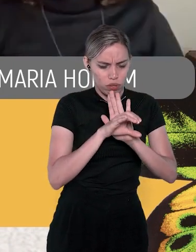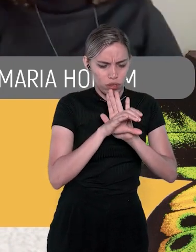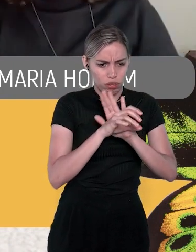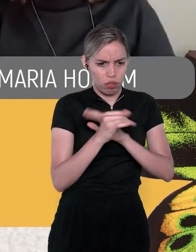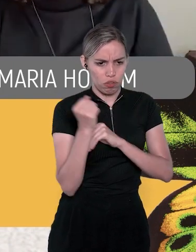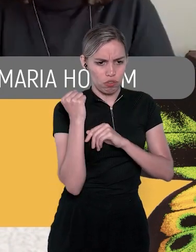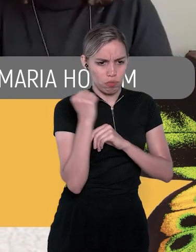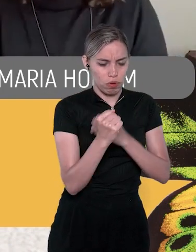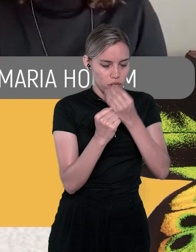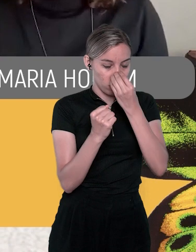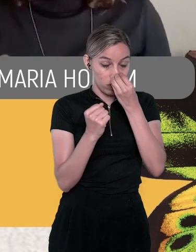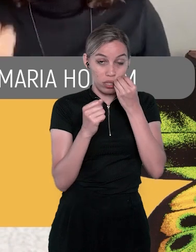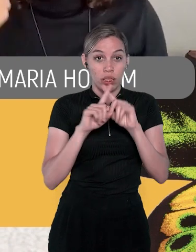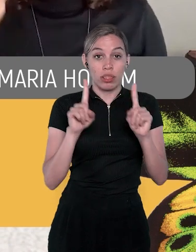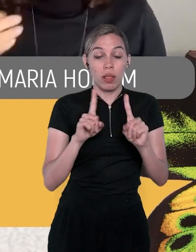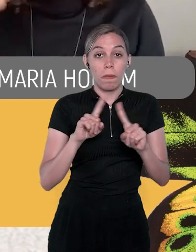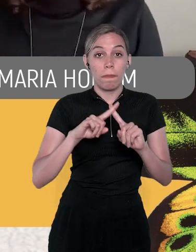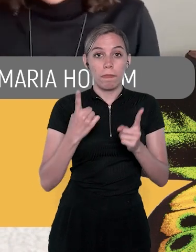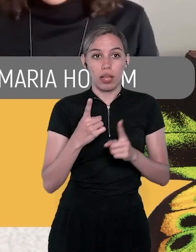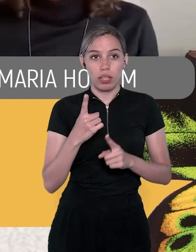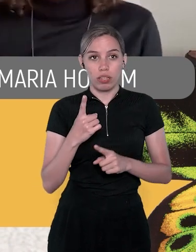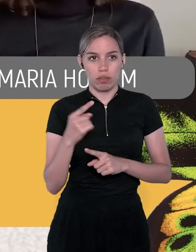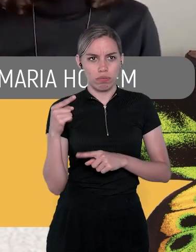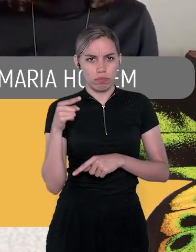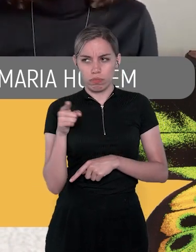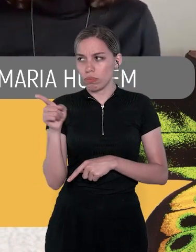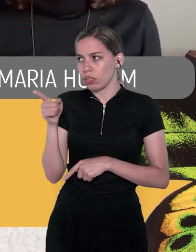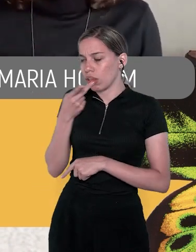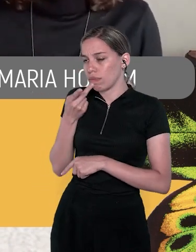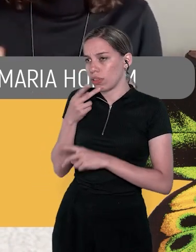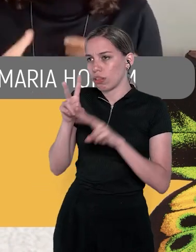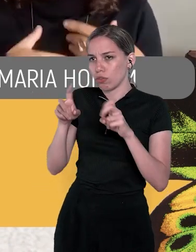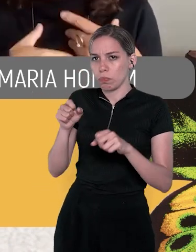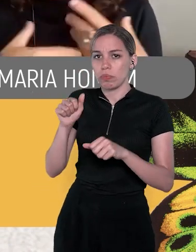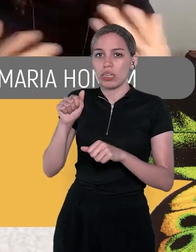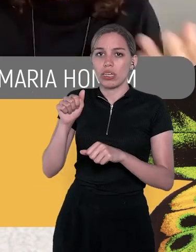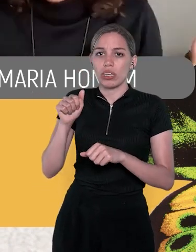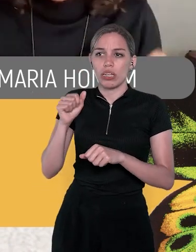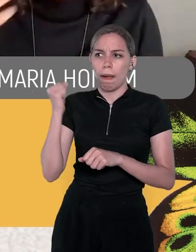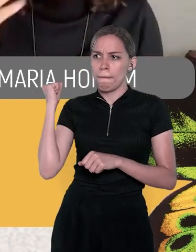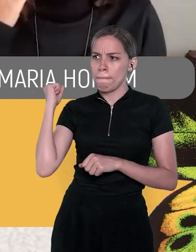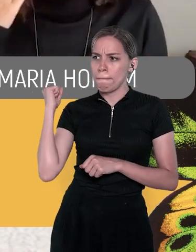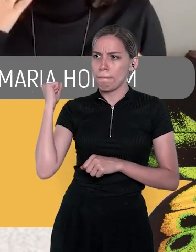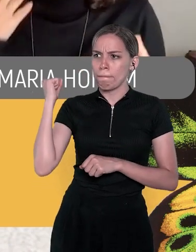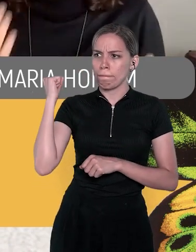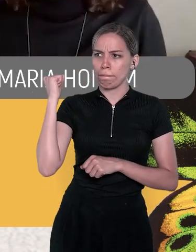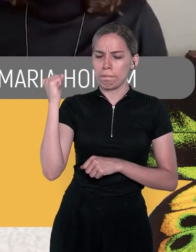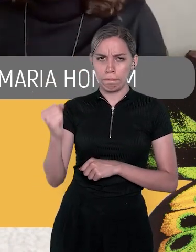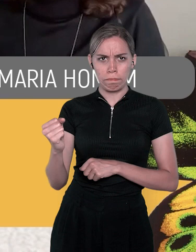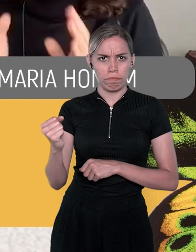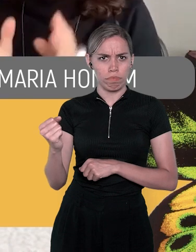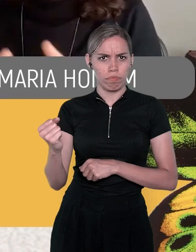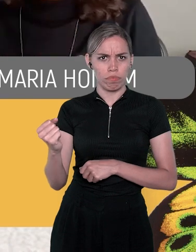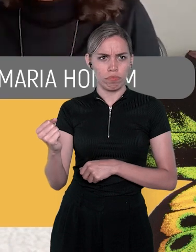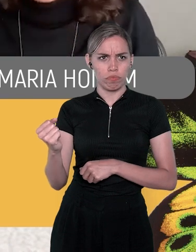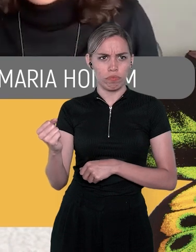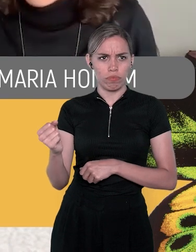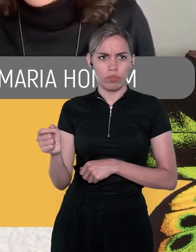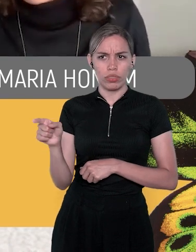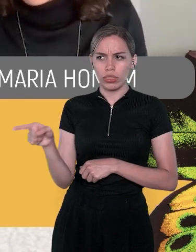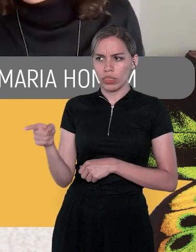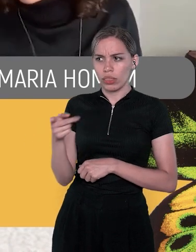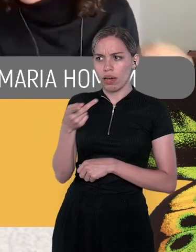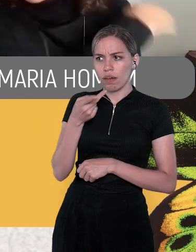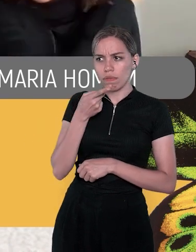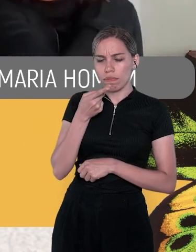simples, porque você coloca assassinato no seu livro. Você coloca, né, já estou dando spoiler, mas da metade para o fim,